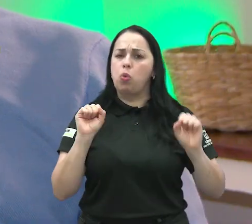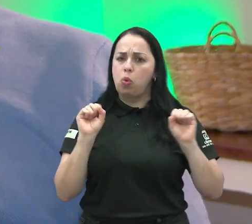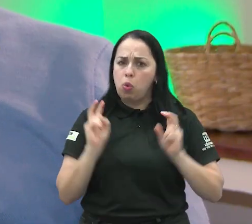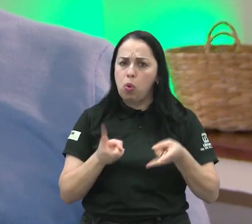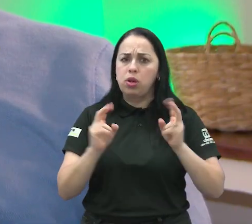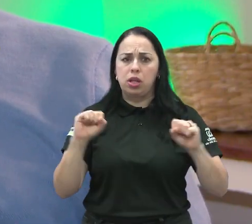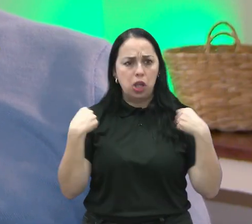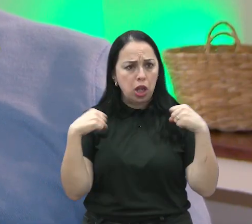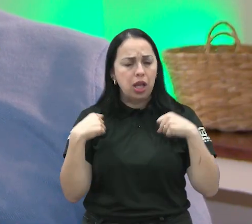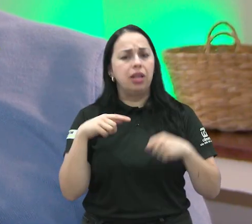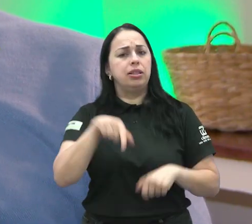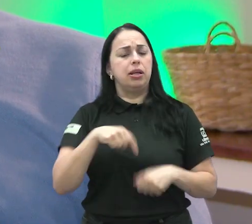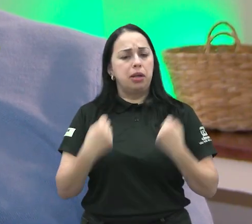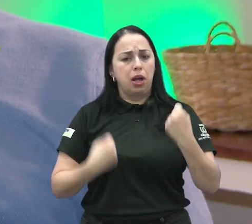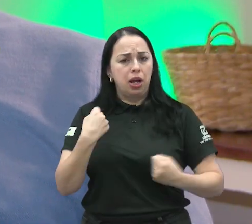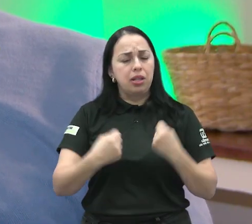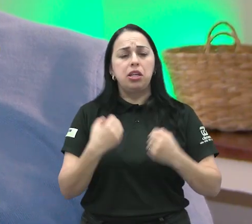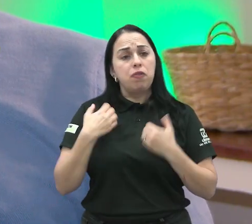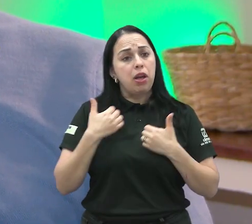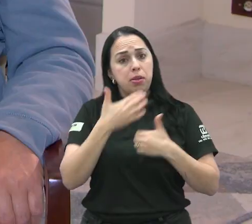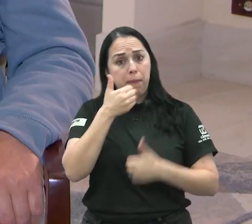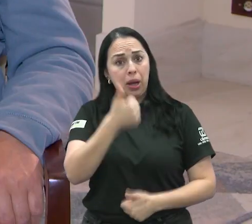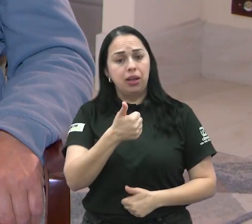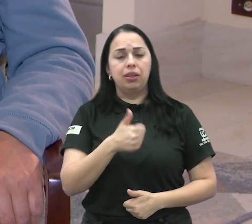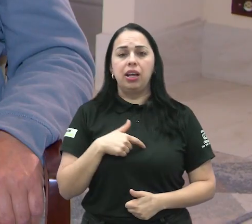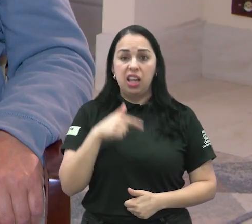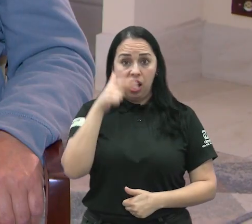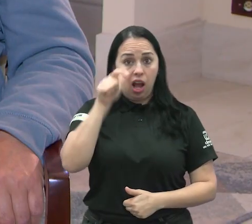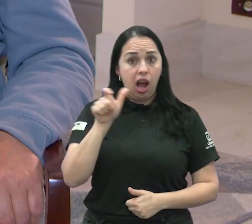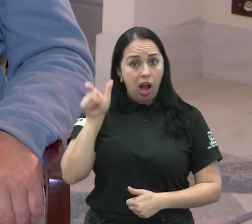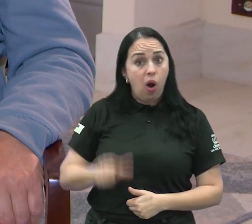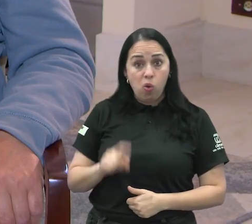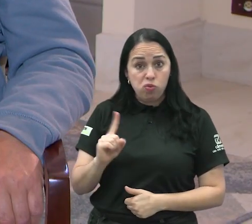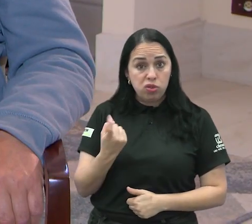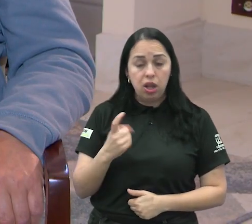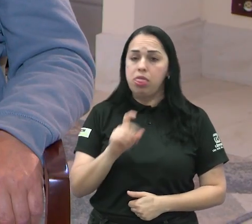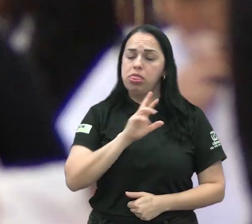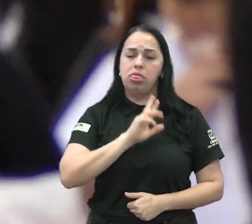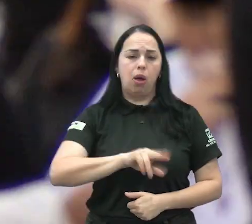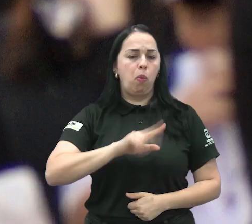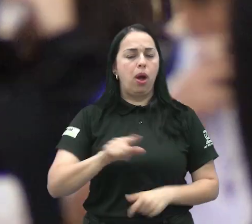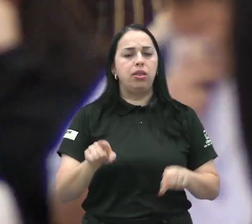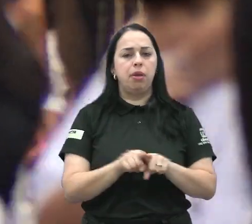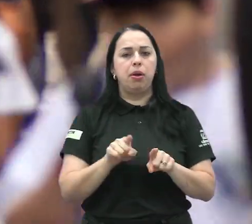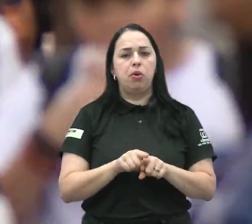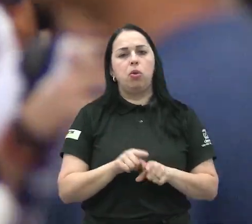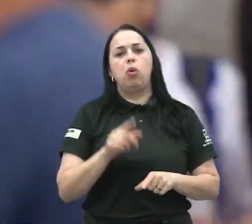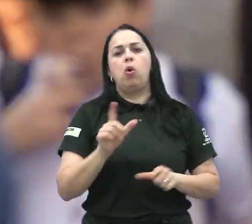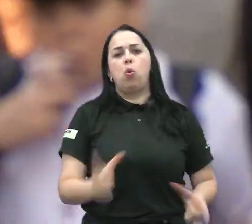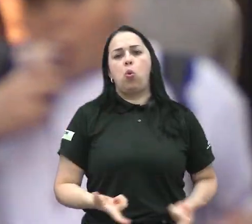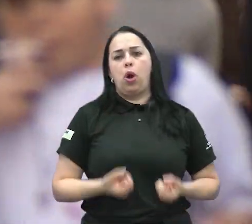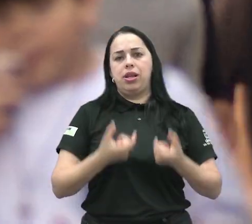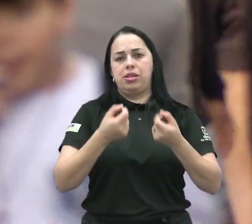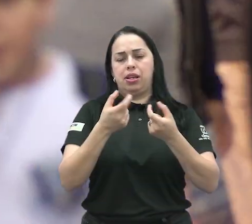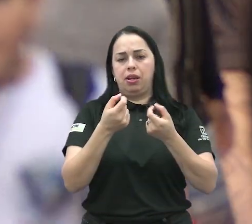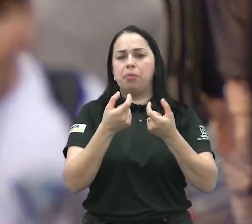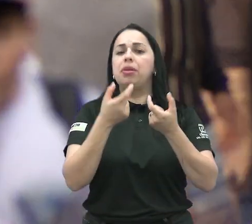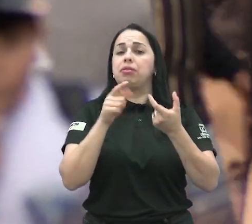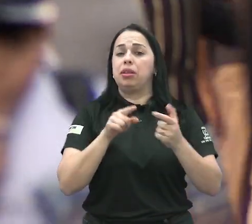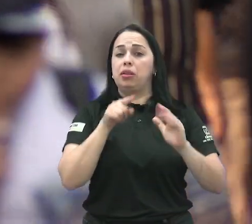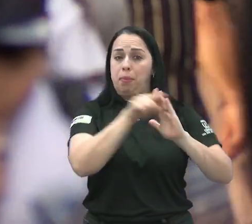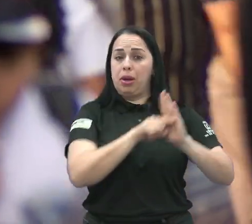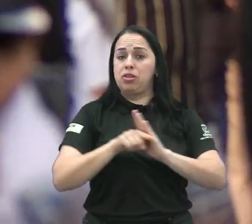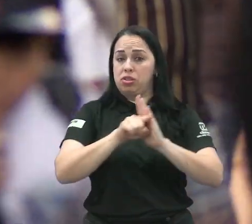faz, e eu acho que isso me fazia muito bem. A história de Luiz não é a única. O linfoma é uma doença que atinge milhares de